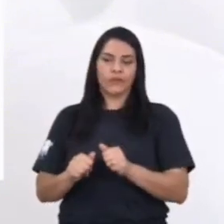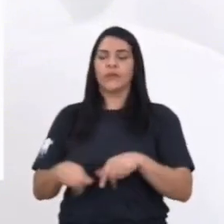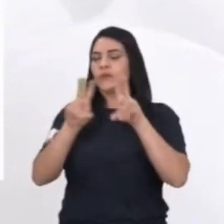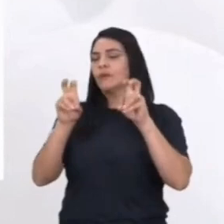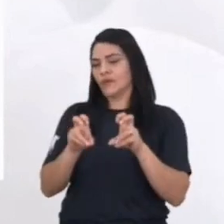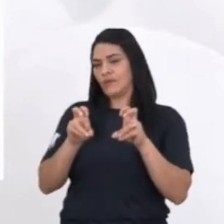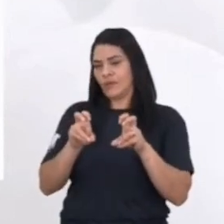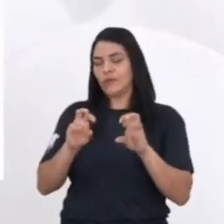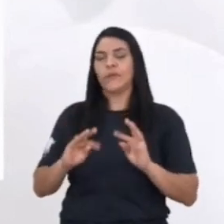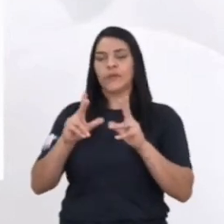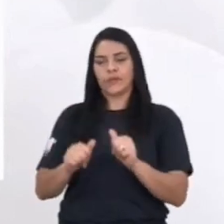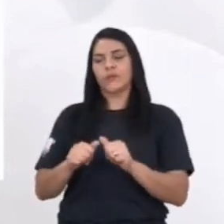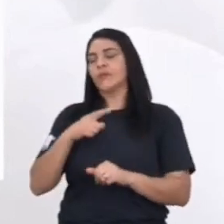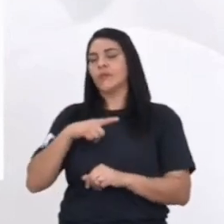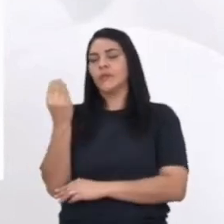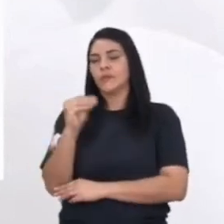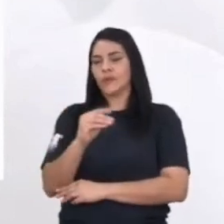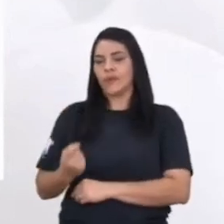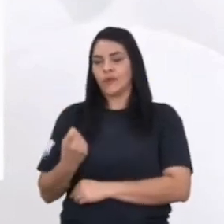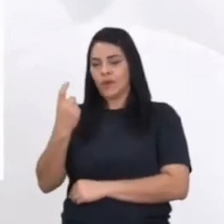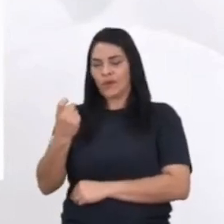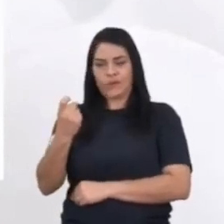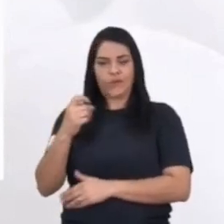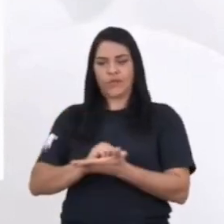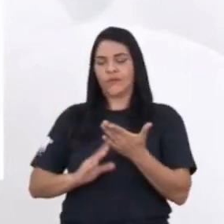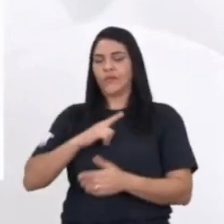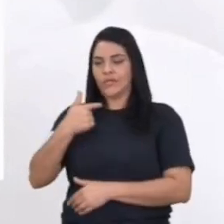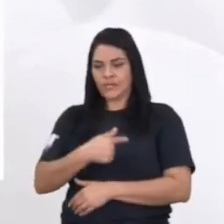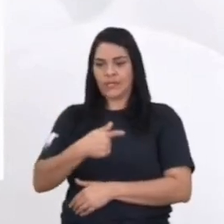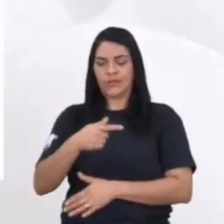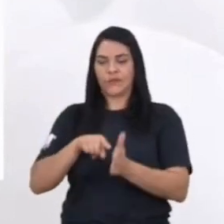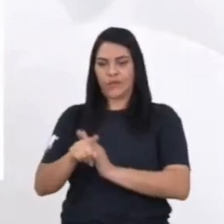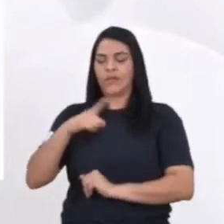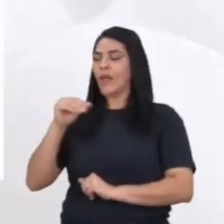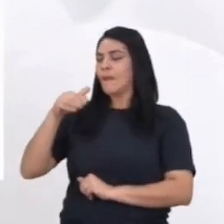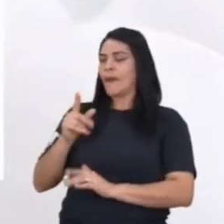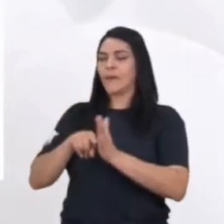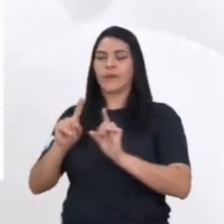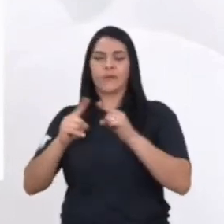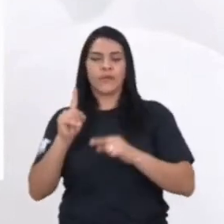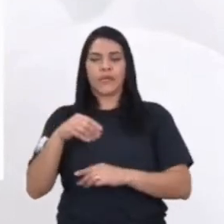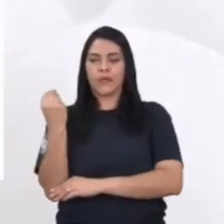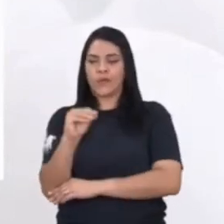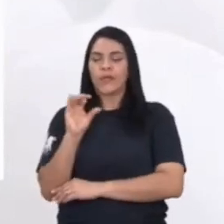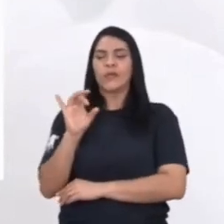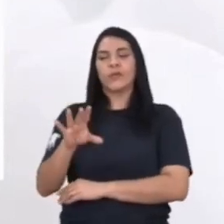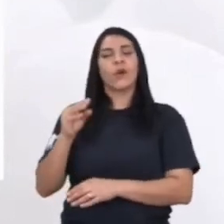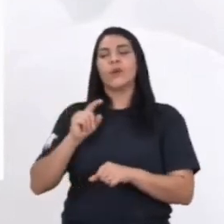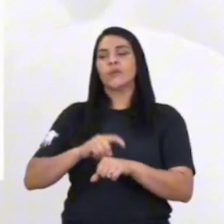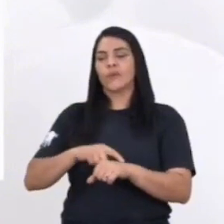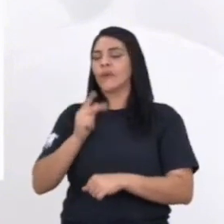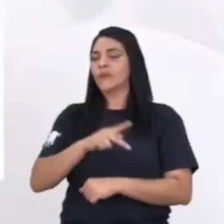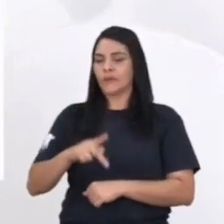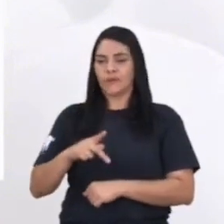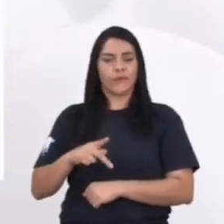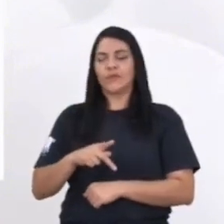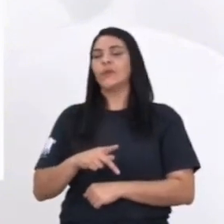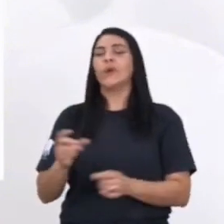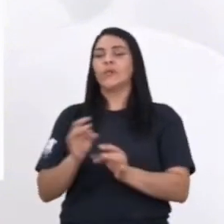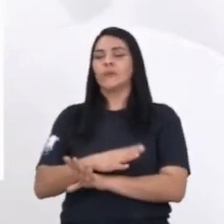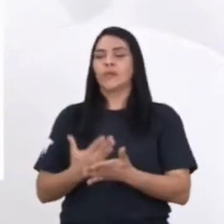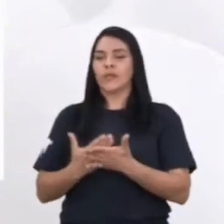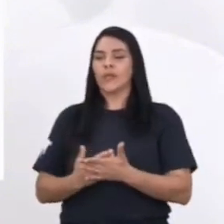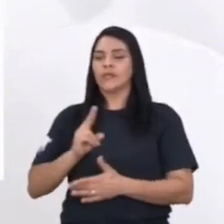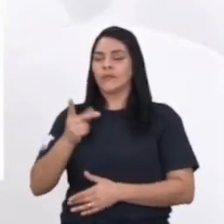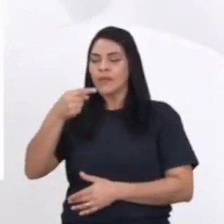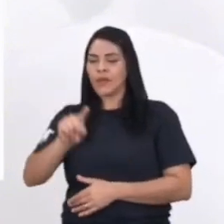tema essas tarefas para que seja um envio de uma única tarefa que tem 7 questões, então ela tem mais questões, mas elas são enviadas somente no momento em que o professor fecha aquele bloco de aulas, então sempre na